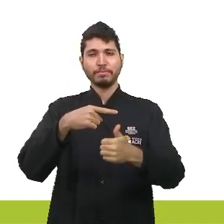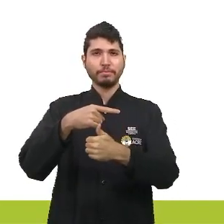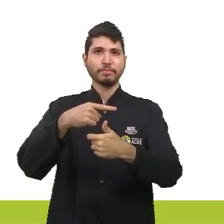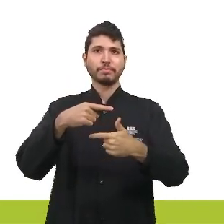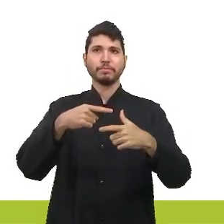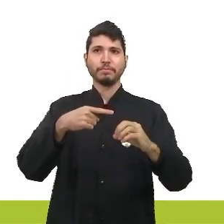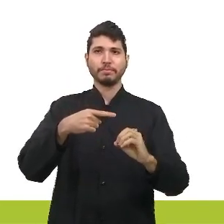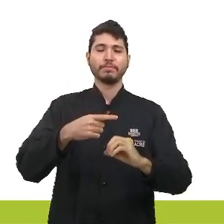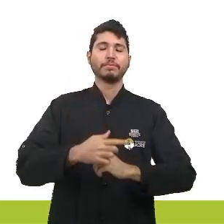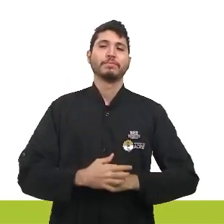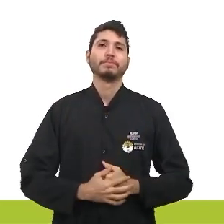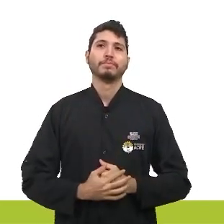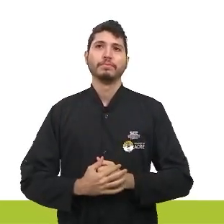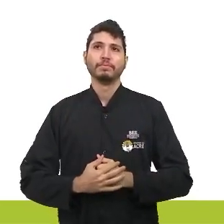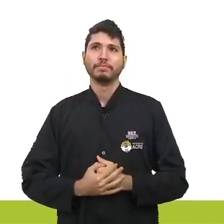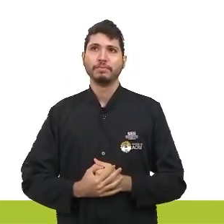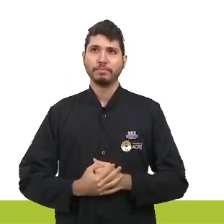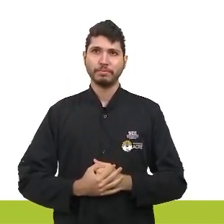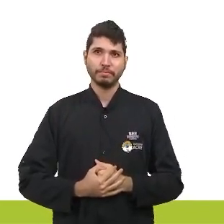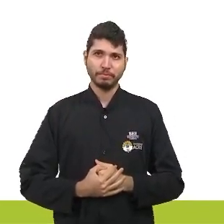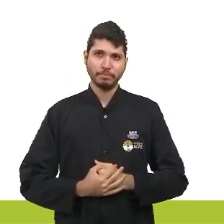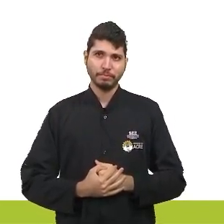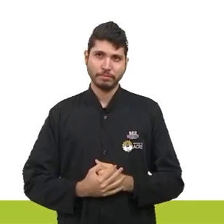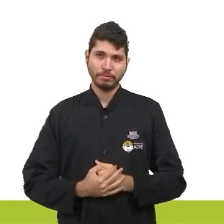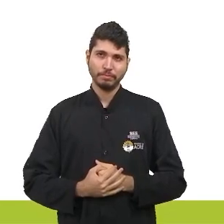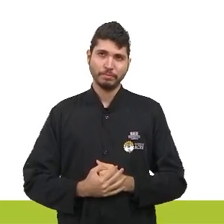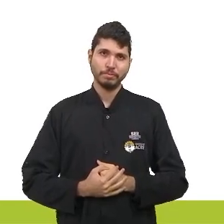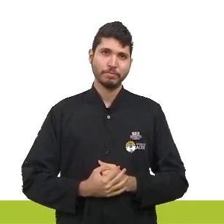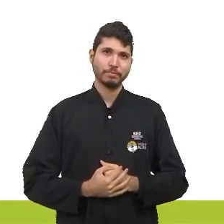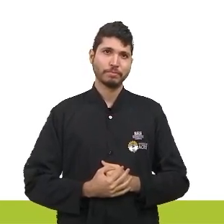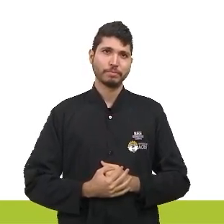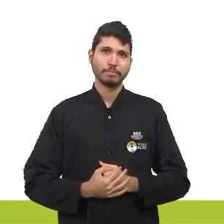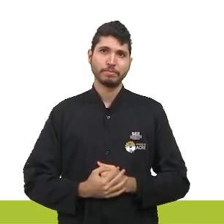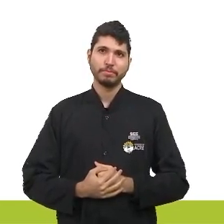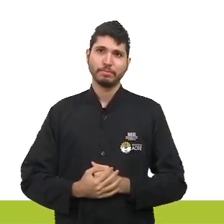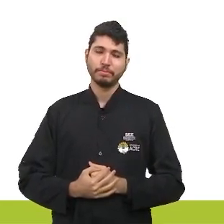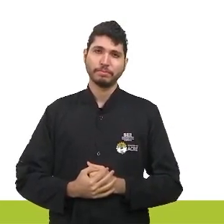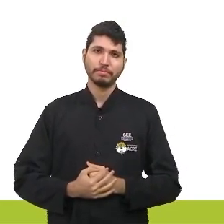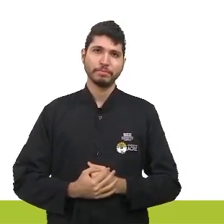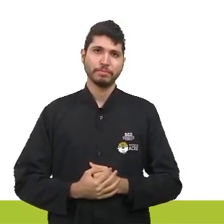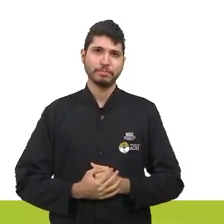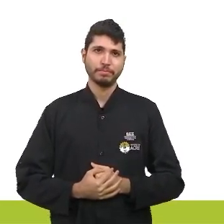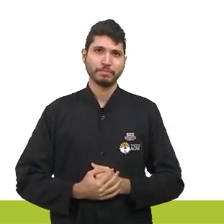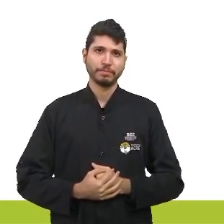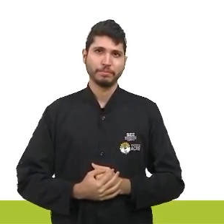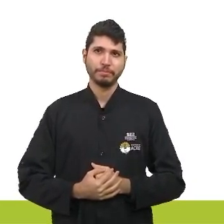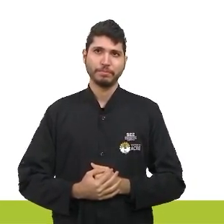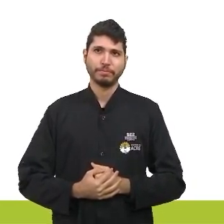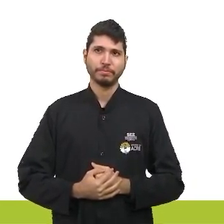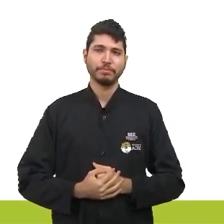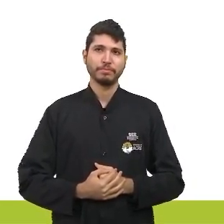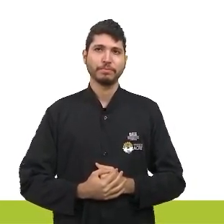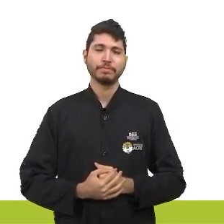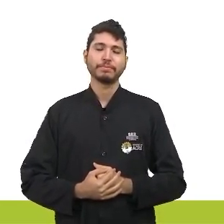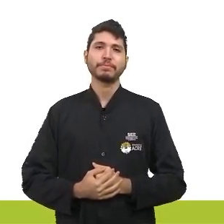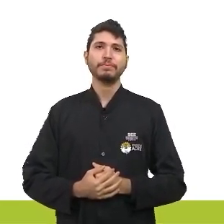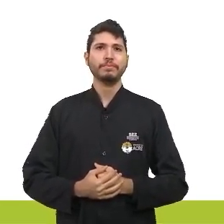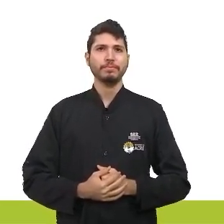Aqui eu não esquematizei a fórmula, mas apenas usando o bom senso. Vamos